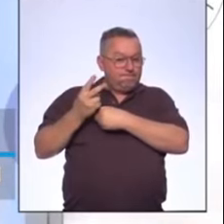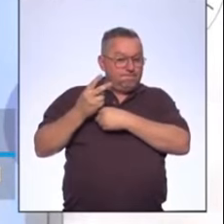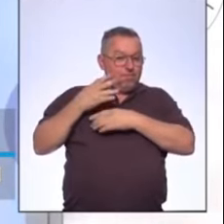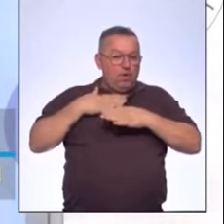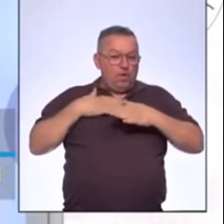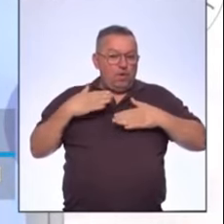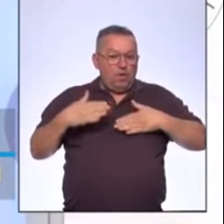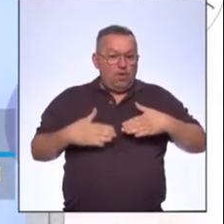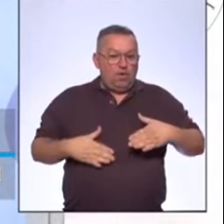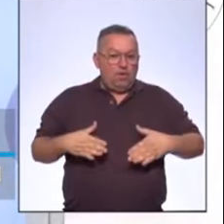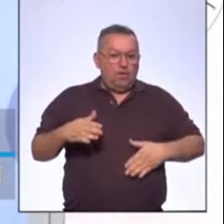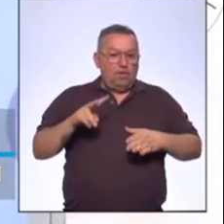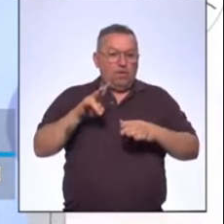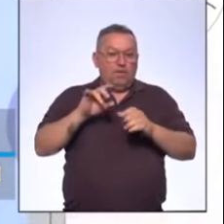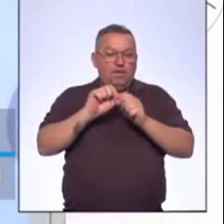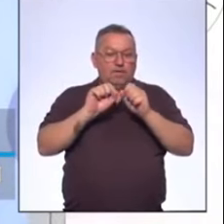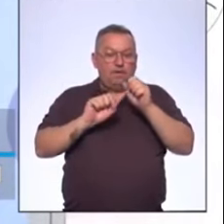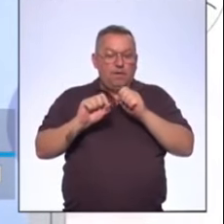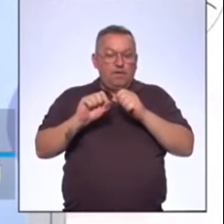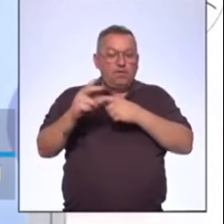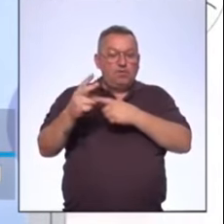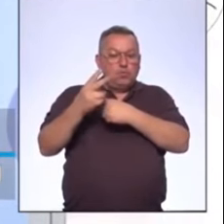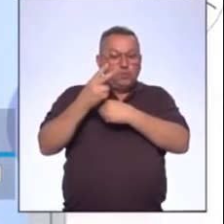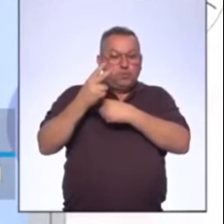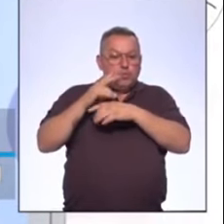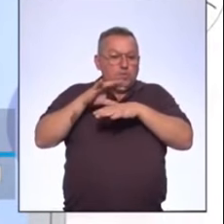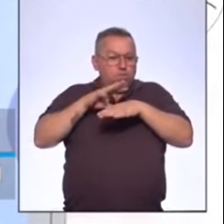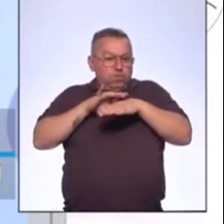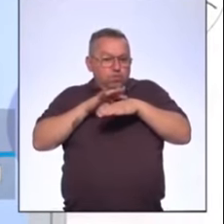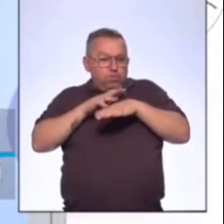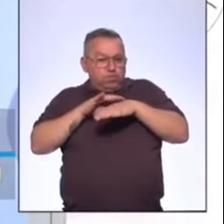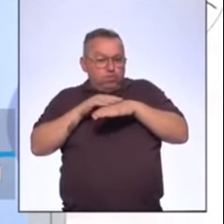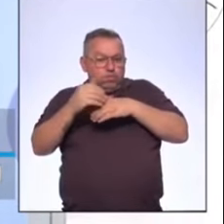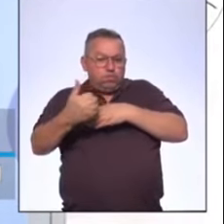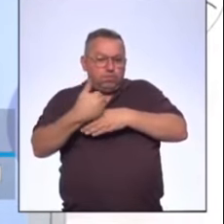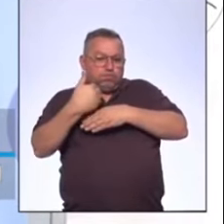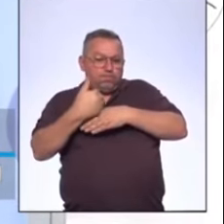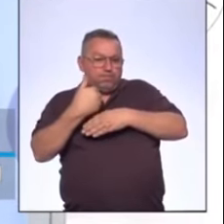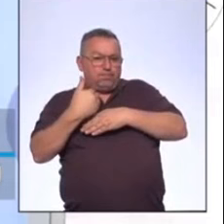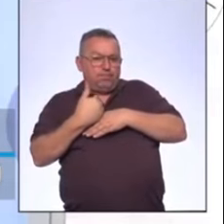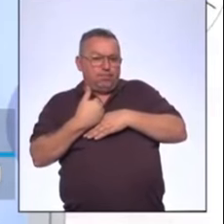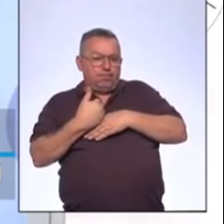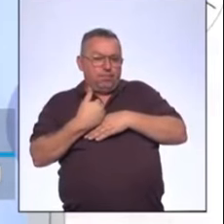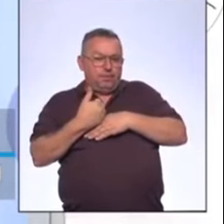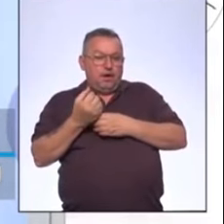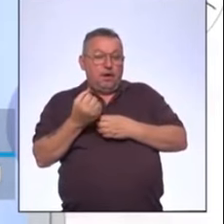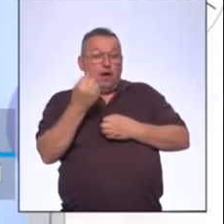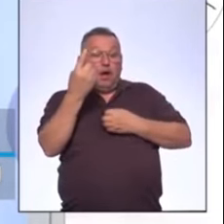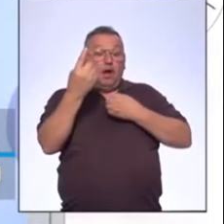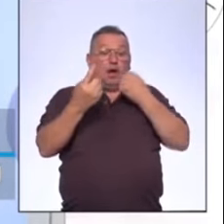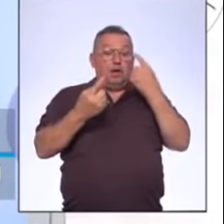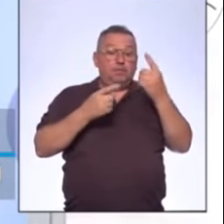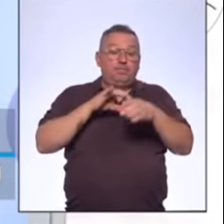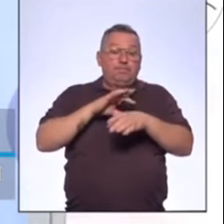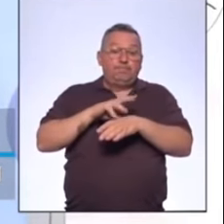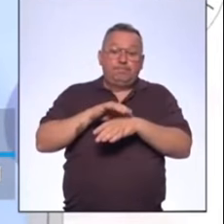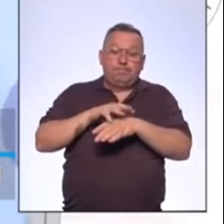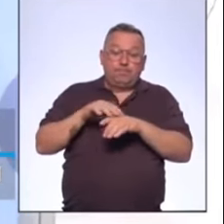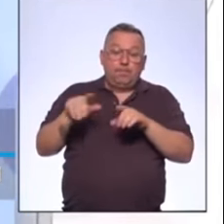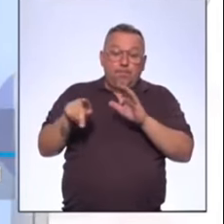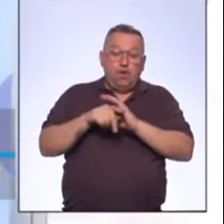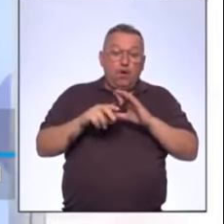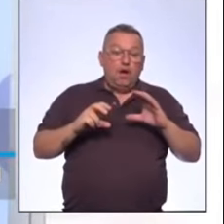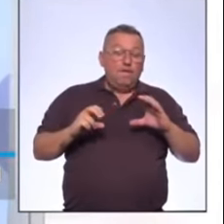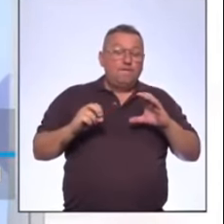é ele que vai te proteger de doenças, de invasões, etc. Algumas doenças, principalmente as causadas por